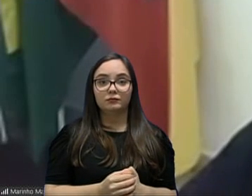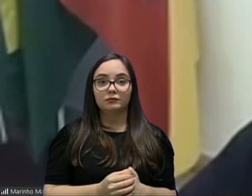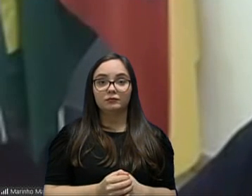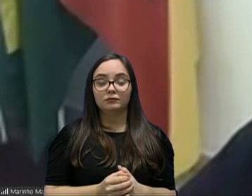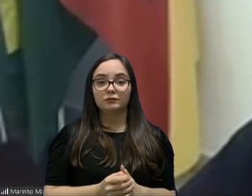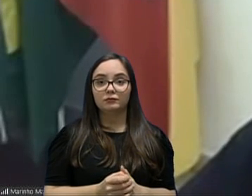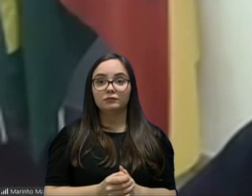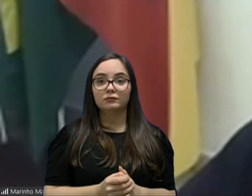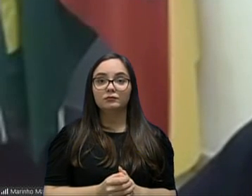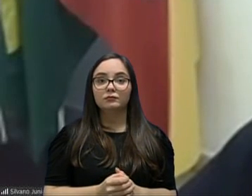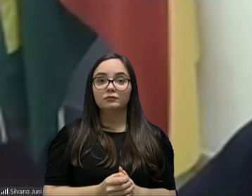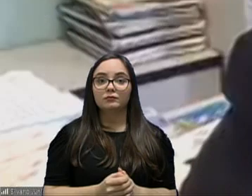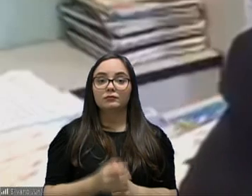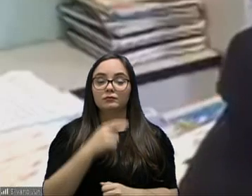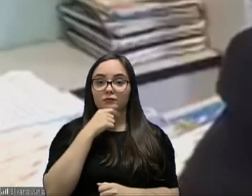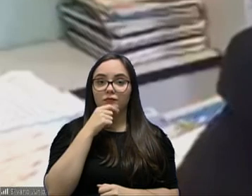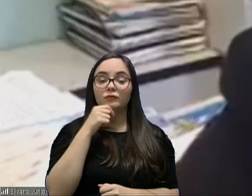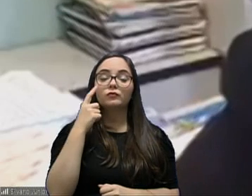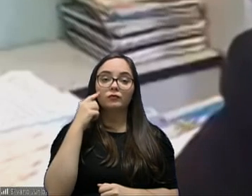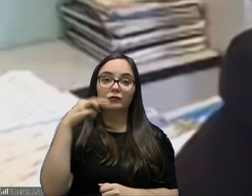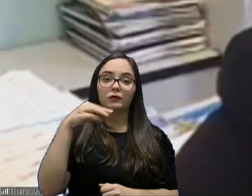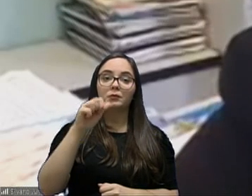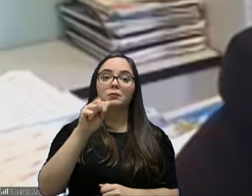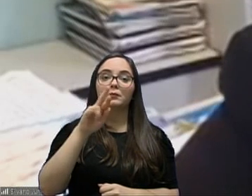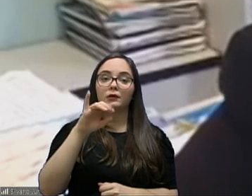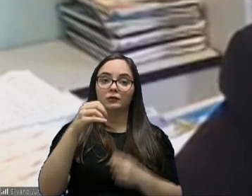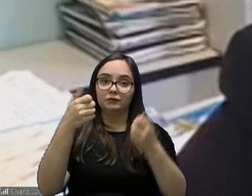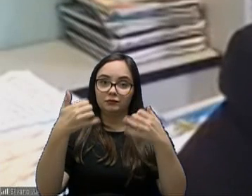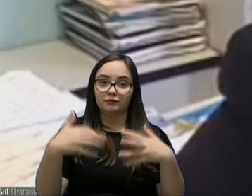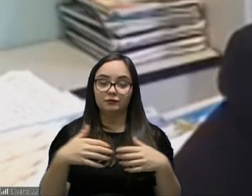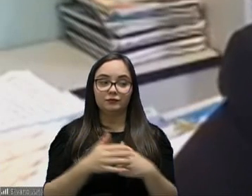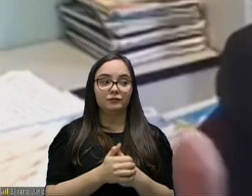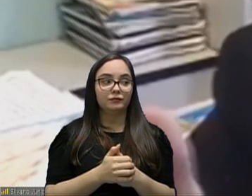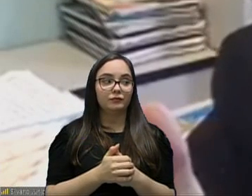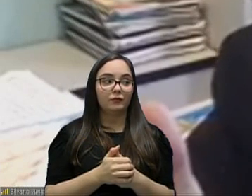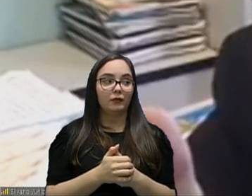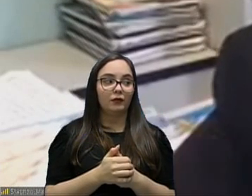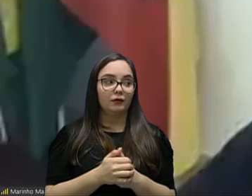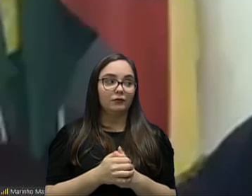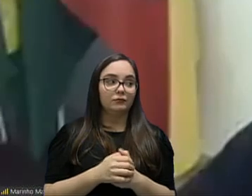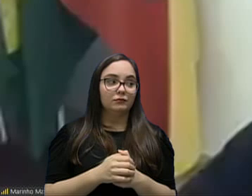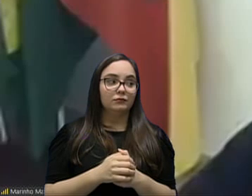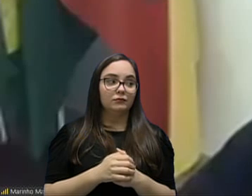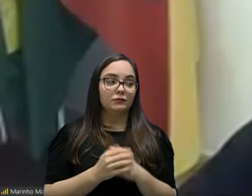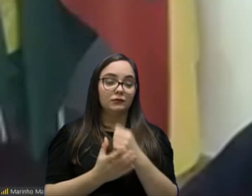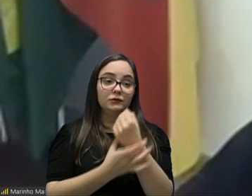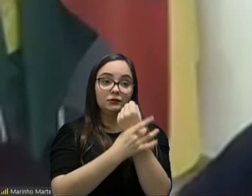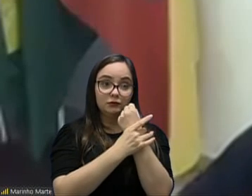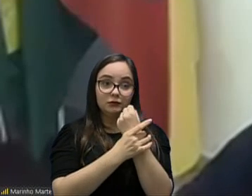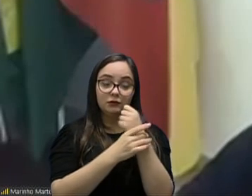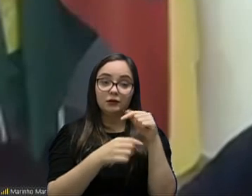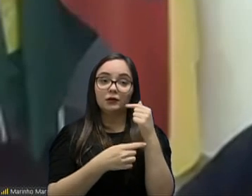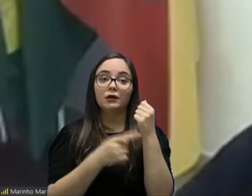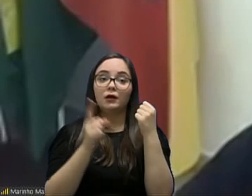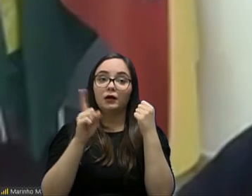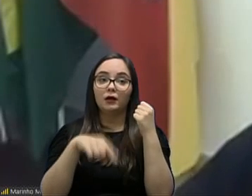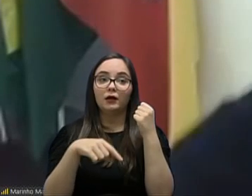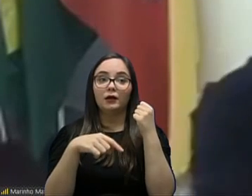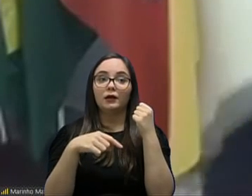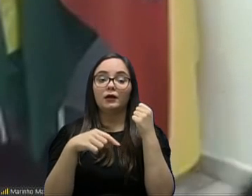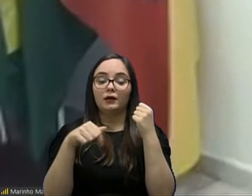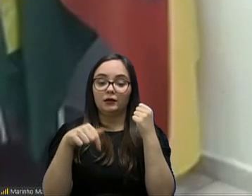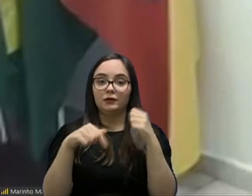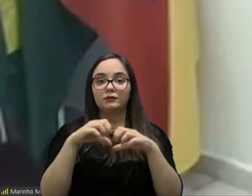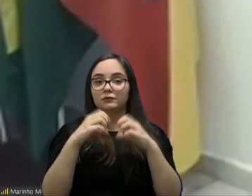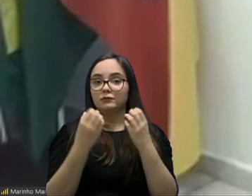deixa o Marinho falar, quero ver o Marinho falar e explicar. O vereador Hudson. A segurança é a autonomia que o legislativo tem.